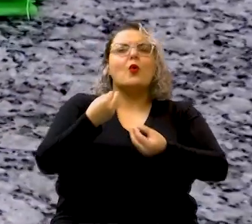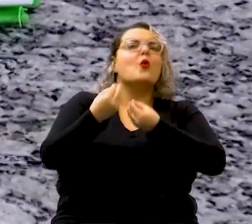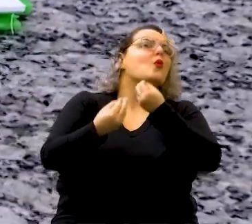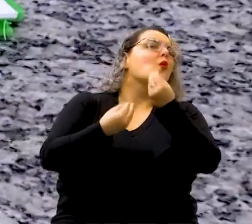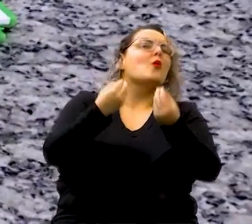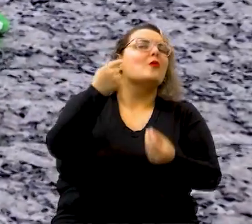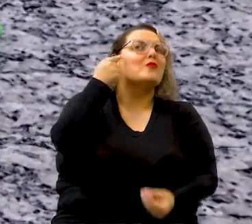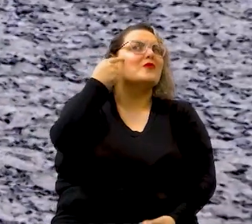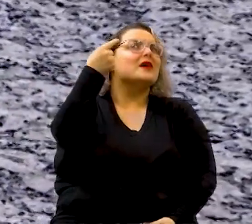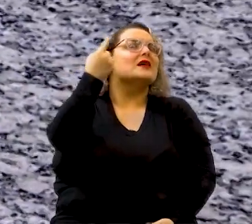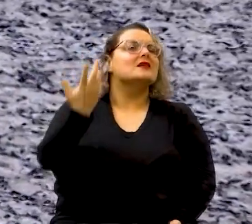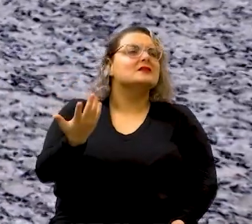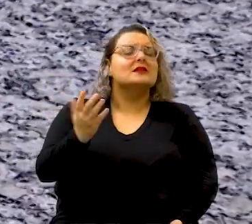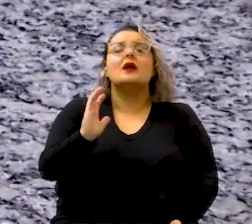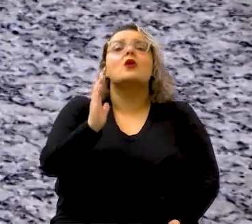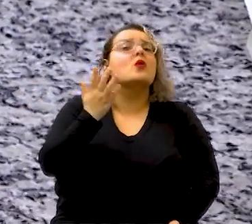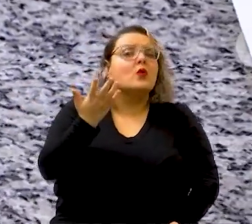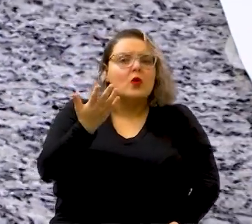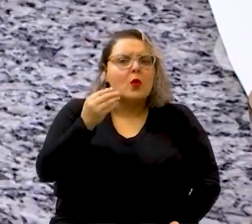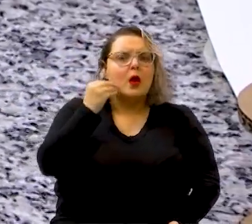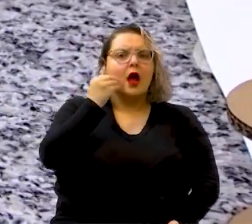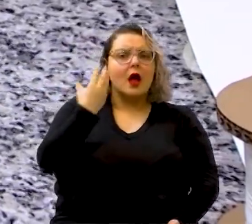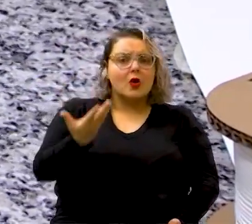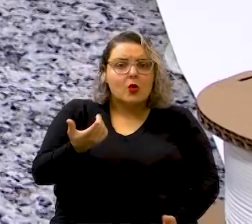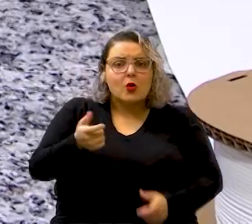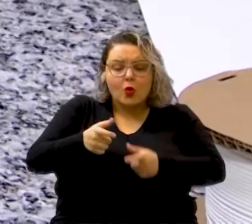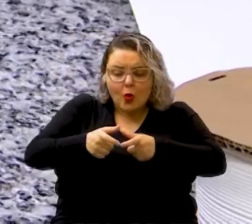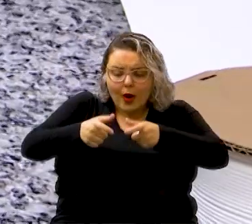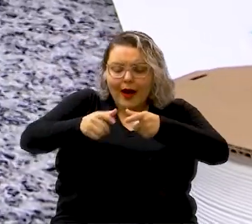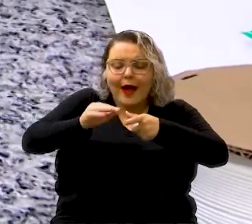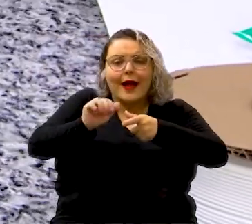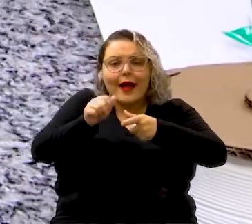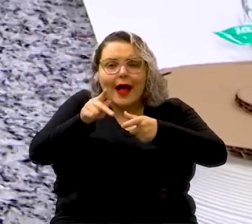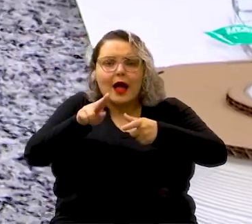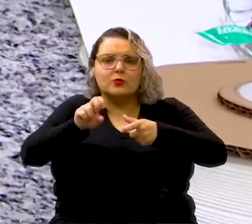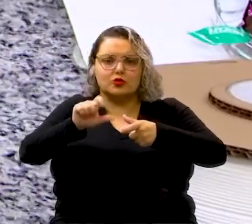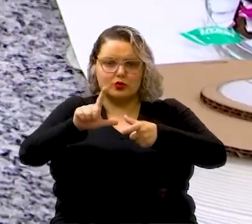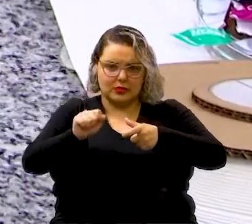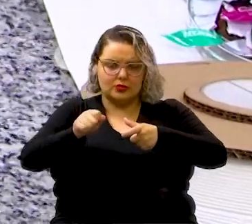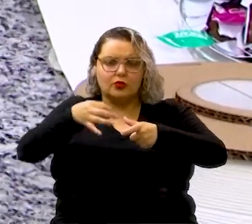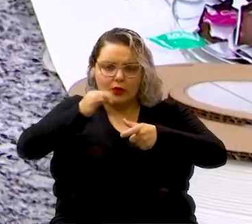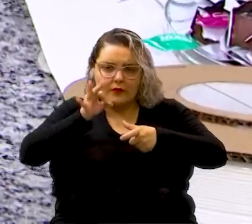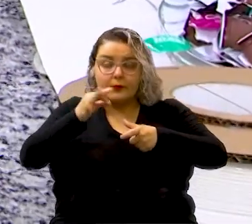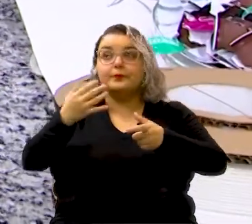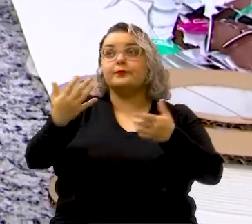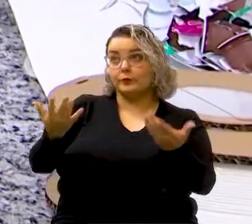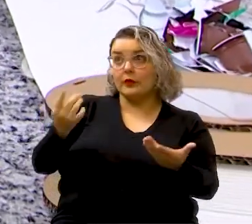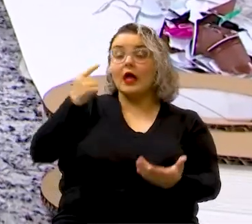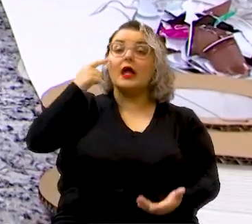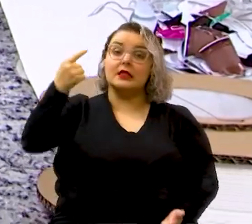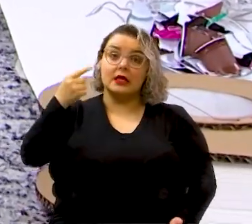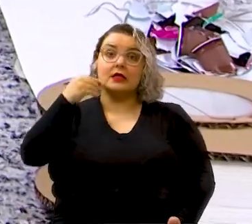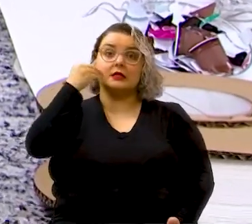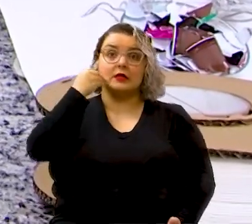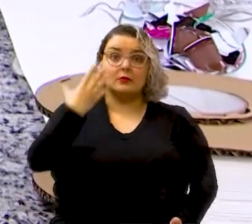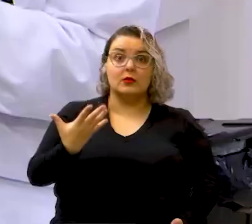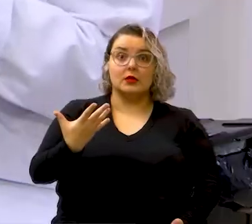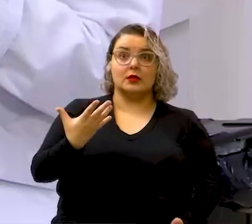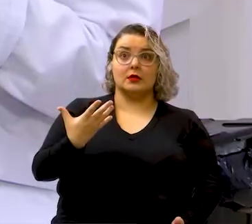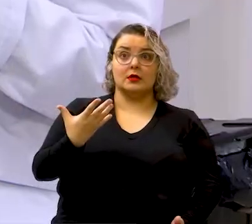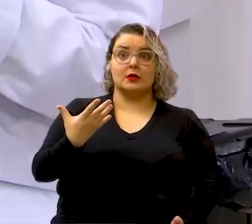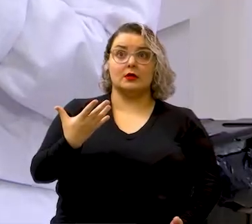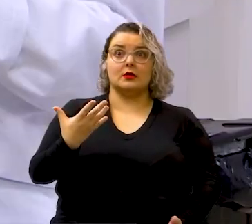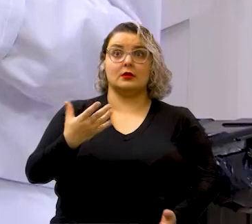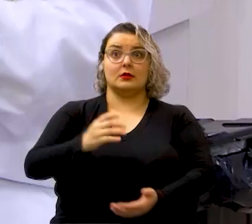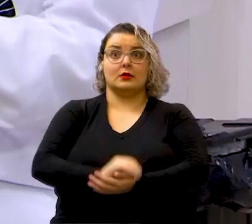onde que surgiu essa ideia de fazer esse experimento com a cápsula de café? A ideia desse experimento é